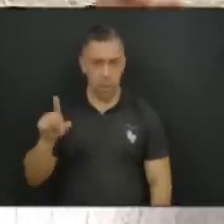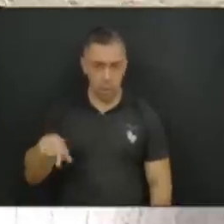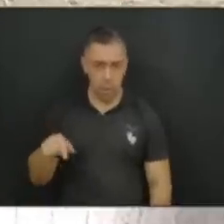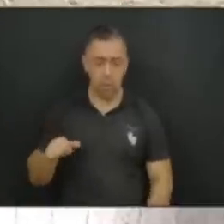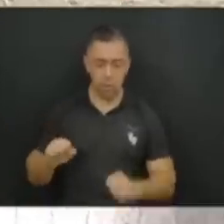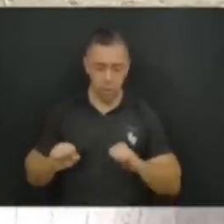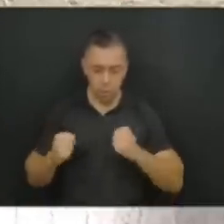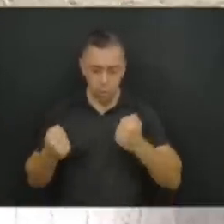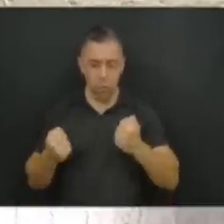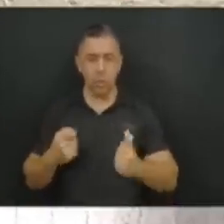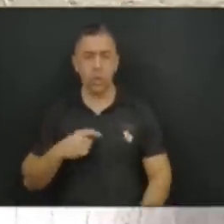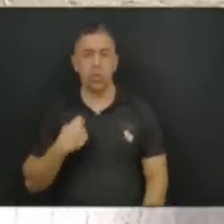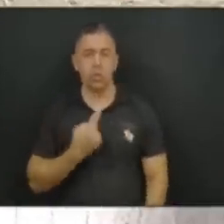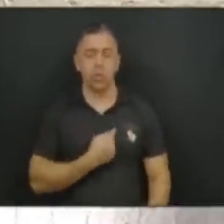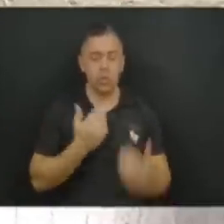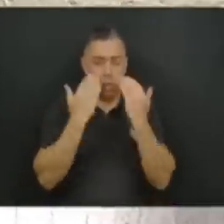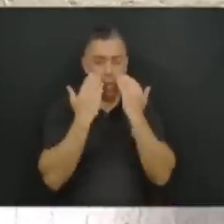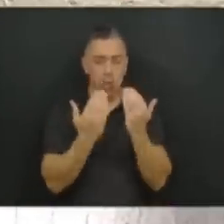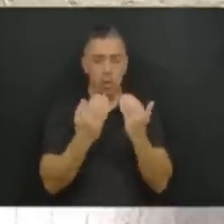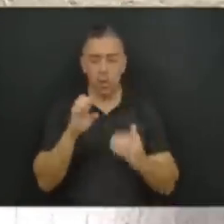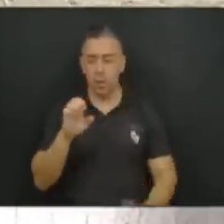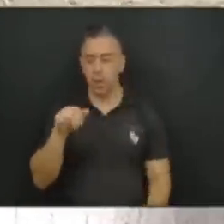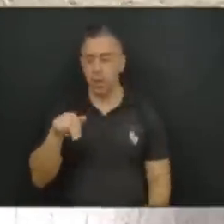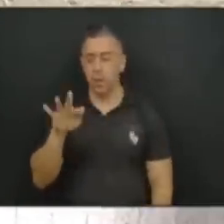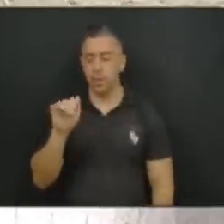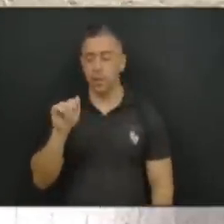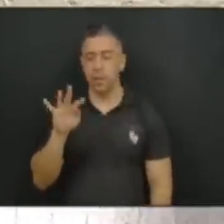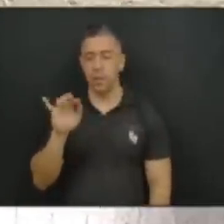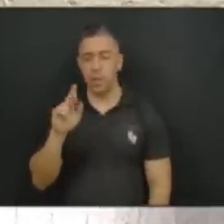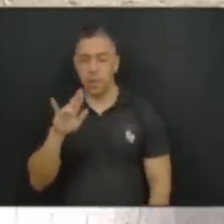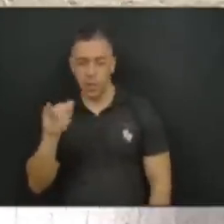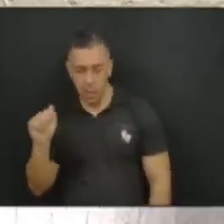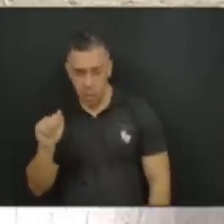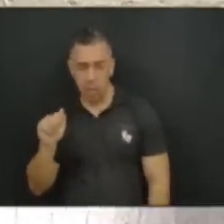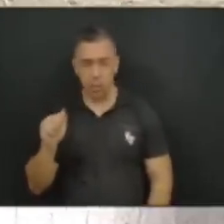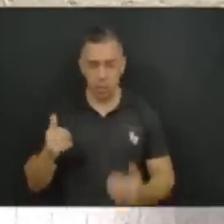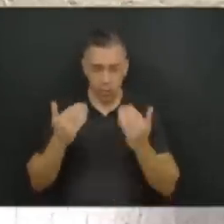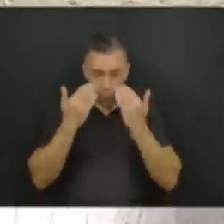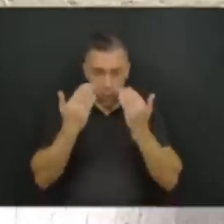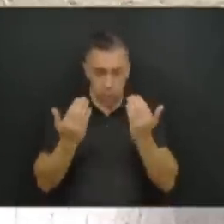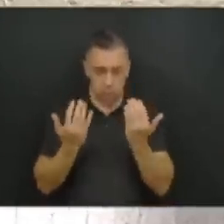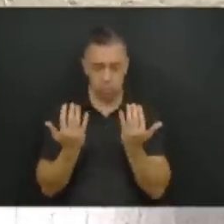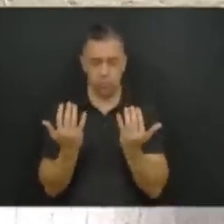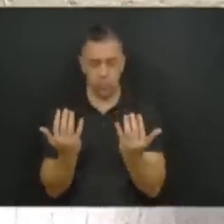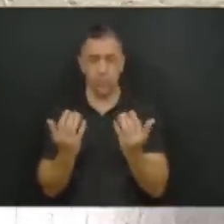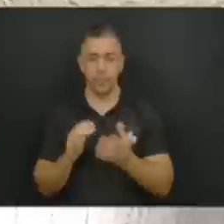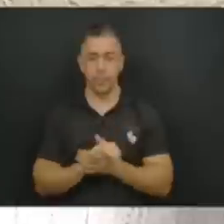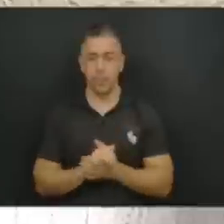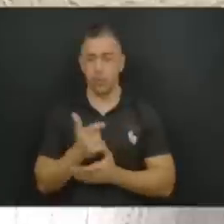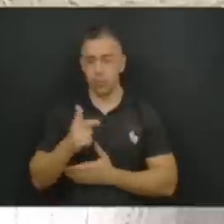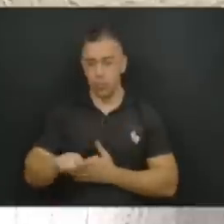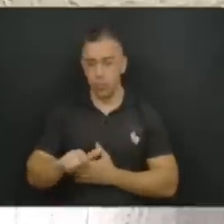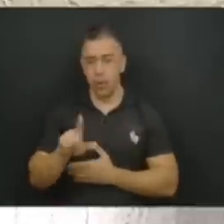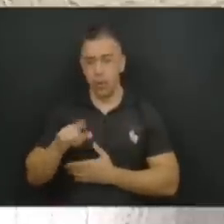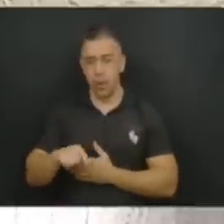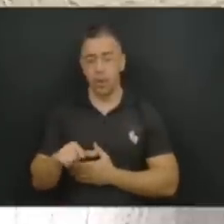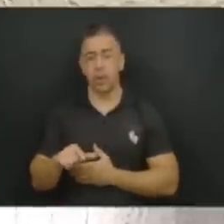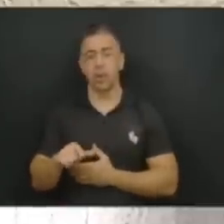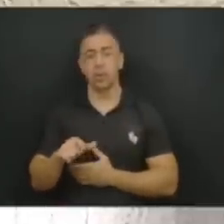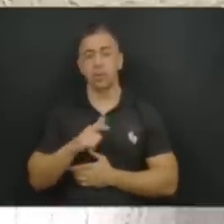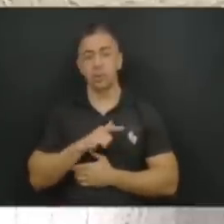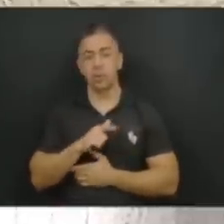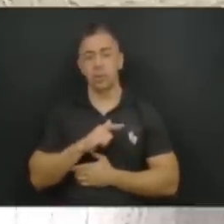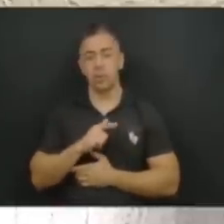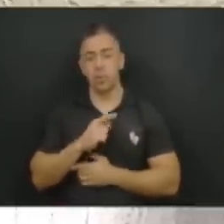combatentes nós somos da infantaria esse quadro de Combatente de Infantaria seus vovô repetir ele é composto de